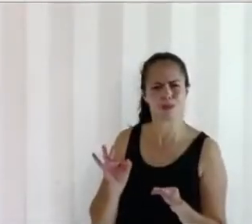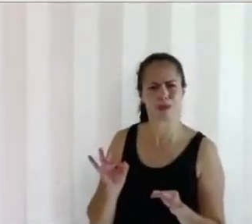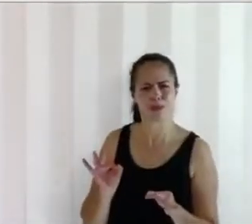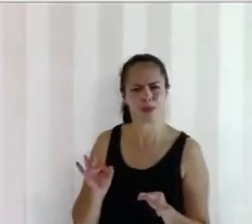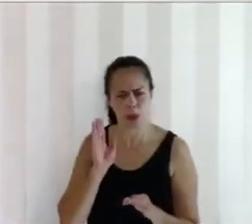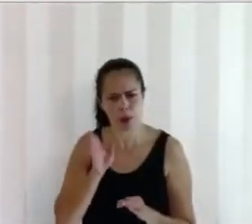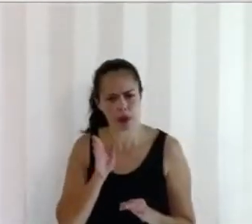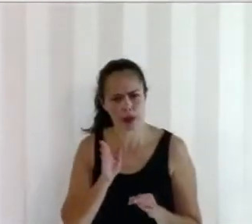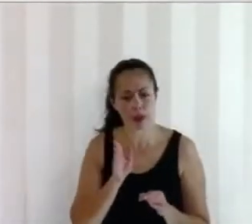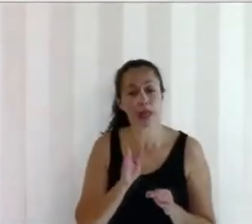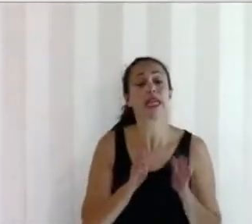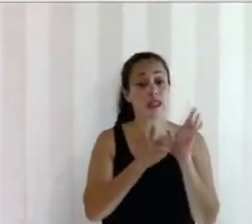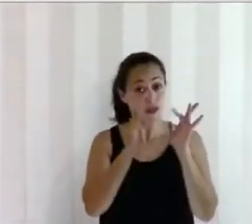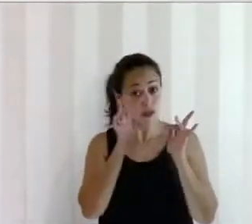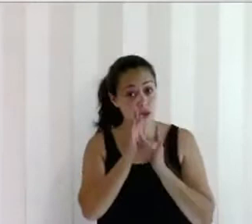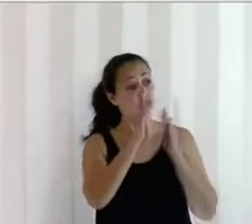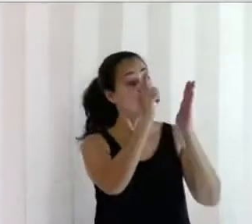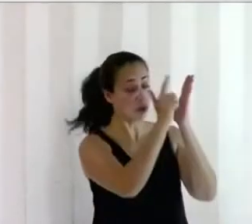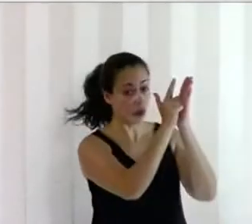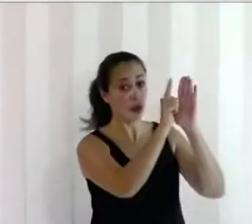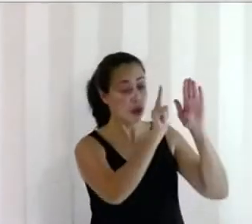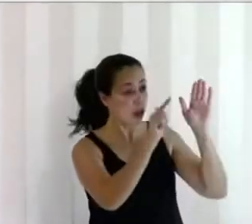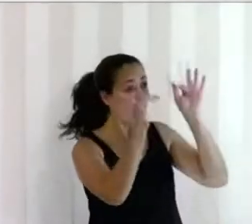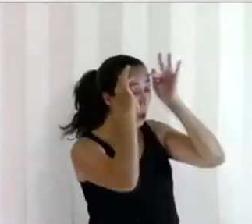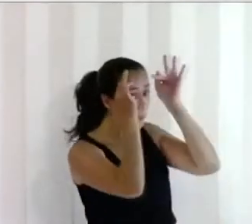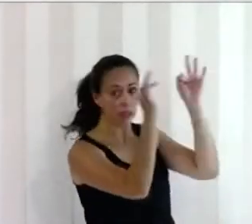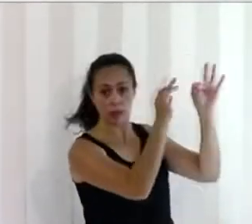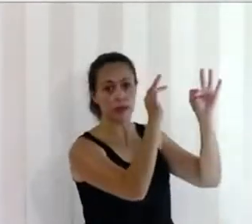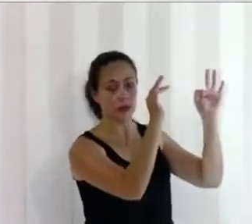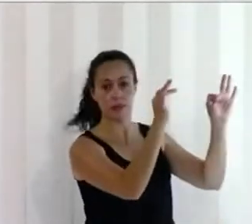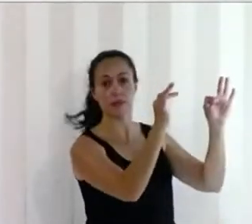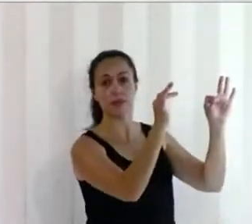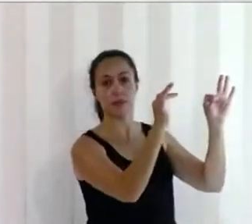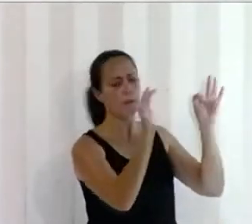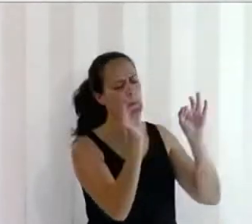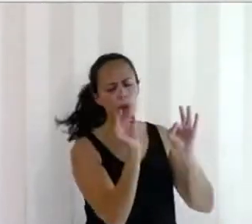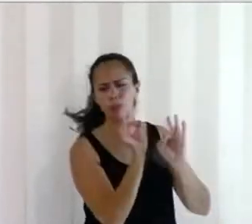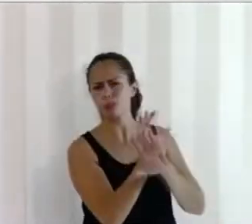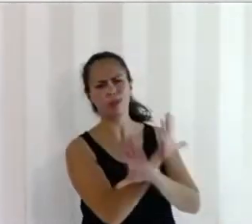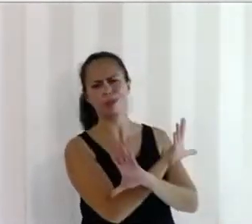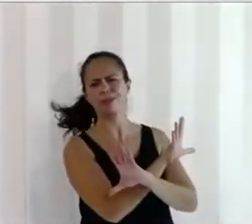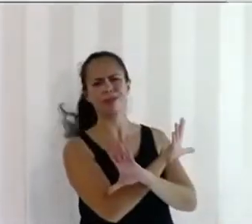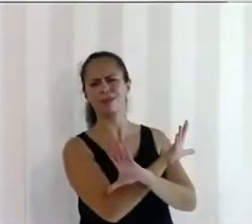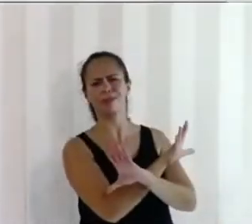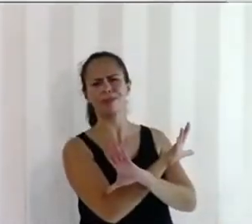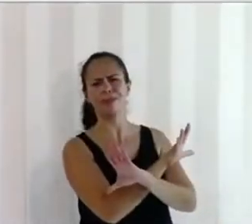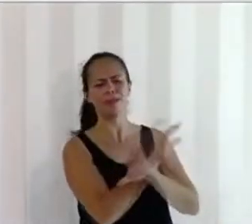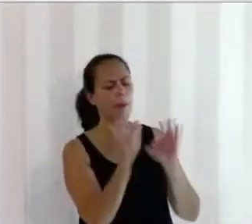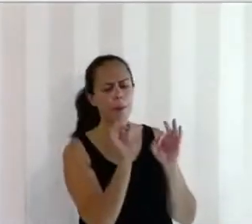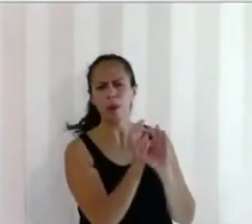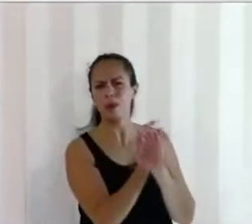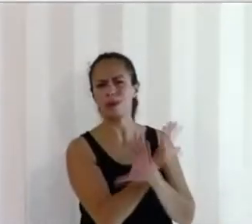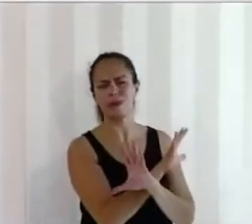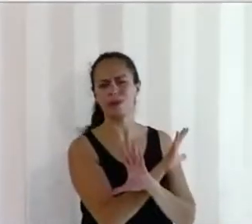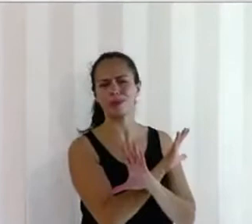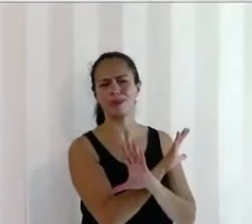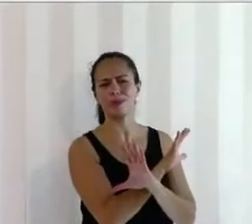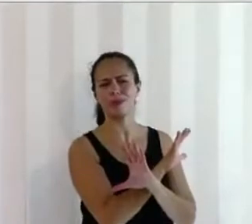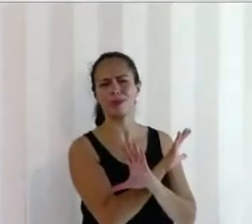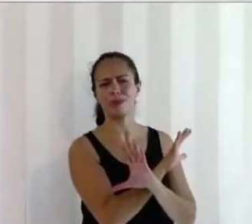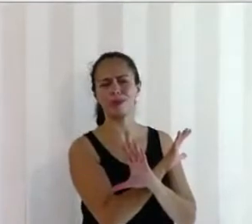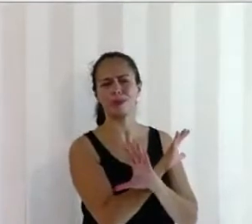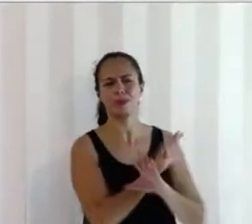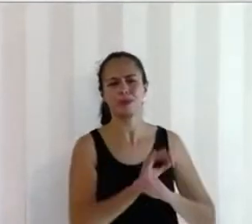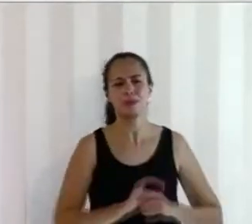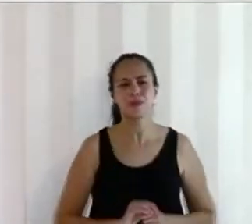a lei. Ele veio para cumprir. Porque a lei do tempo de Jesus